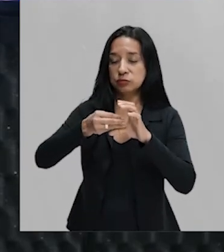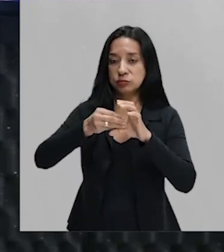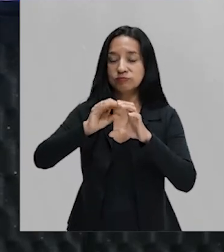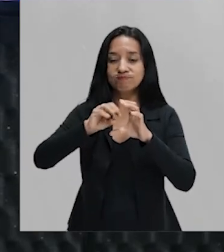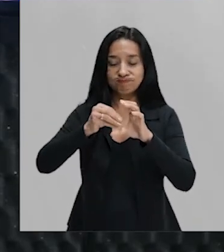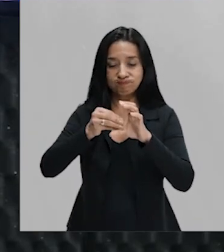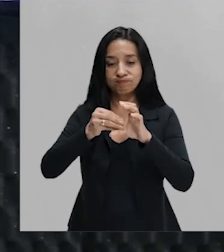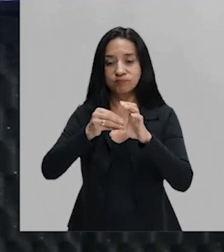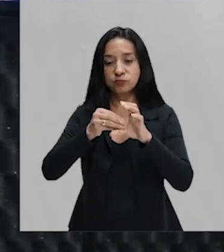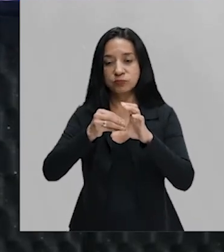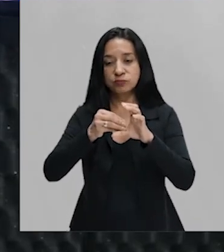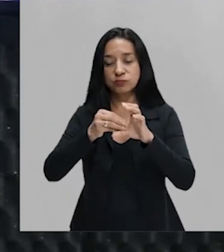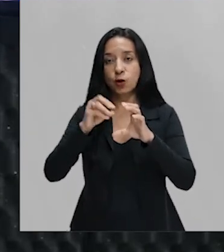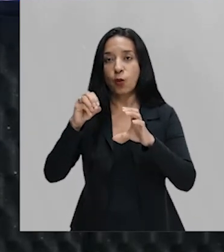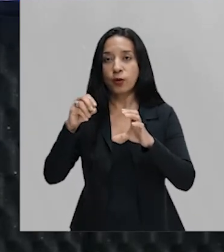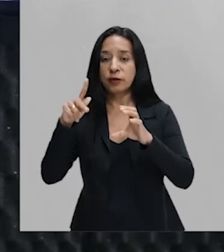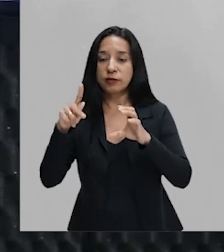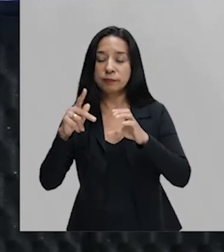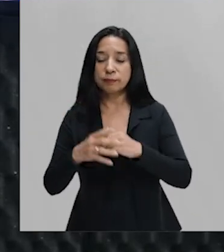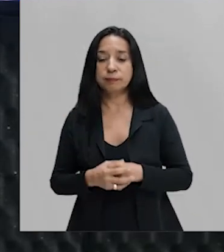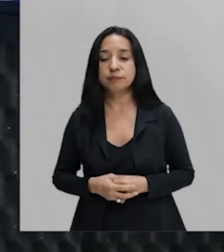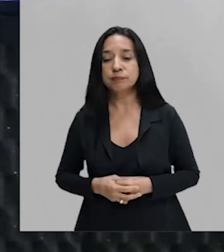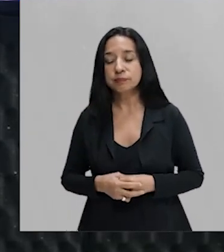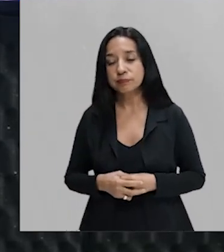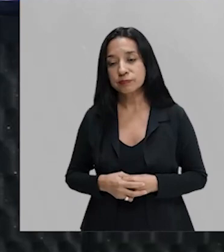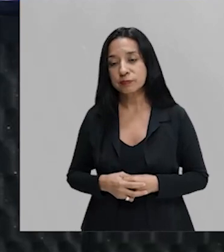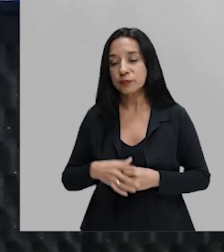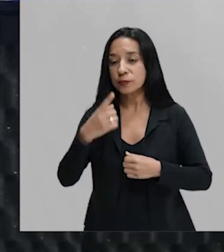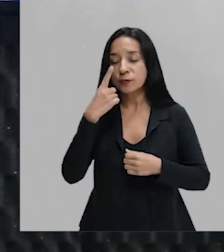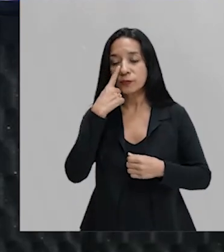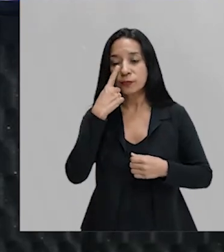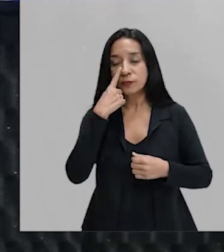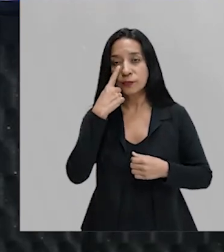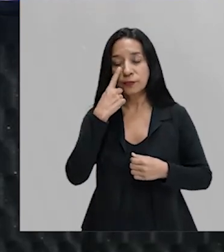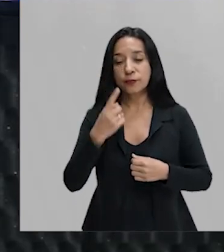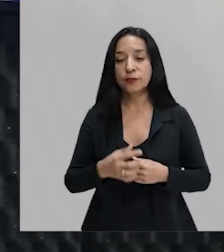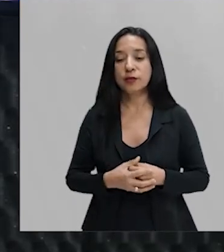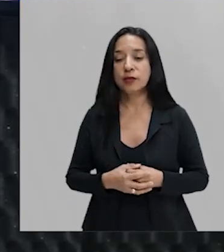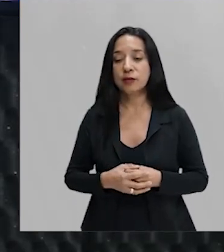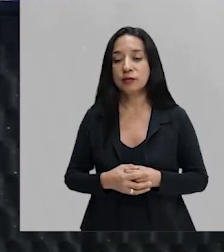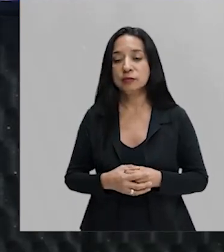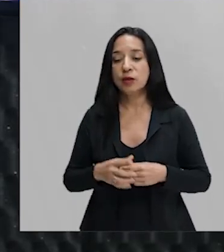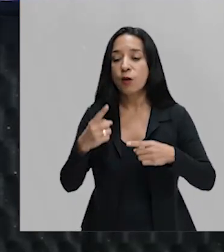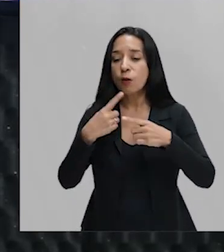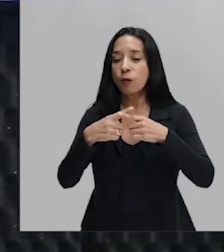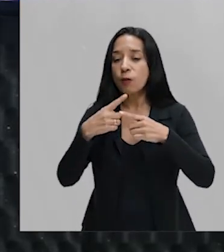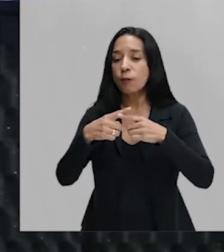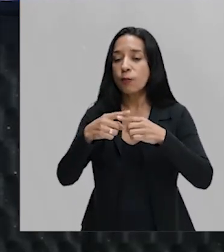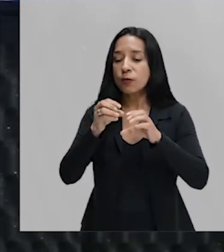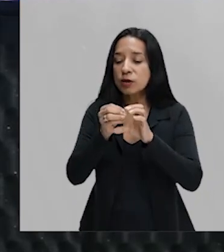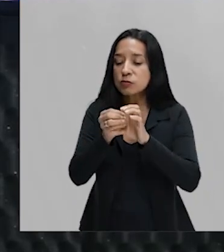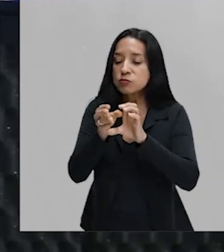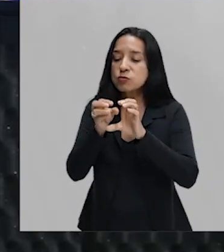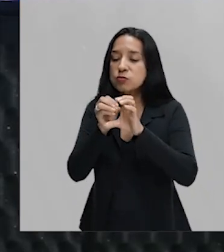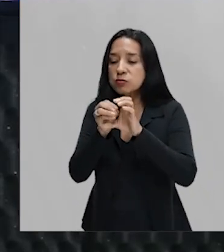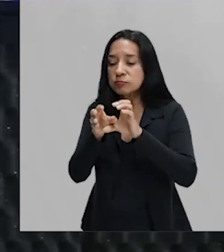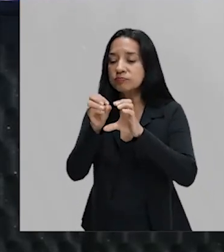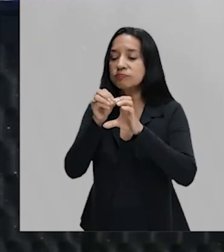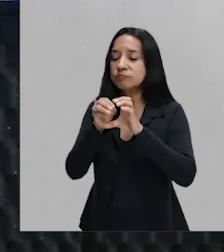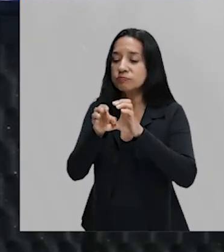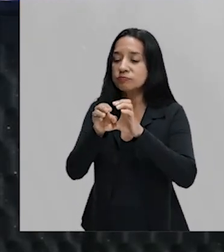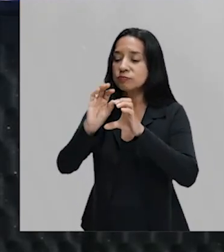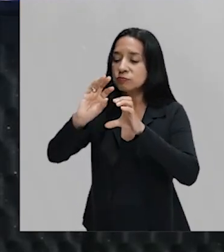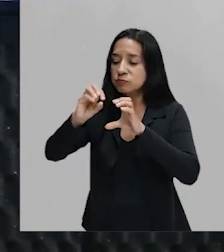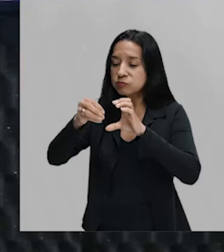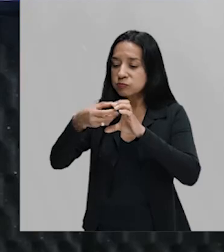célula, tá? Então, veja só, por que essa bomba ela vai ficar sempre fazendo